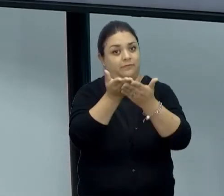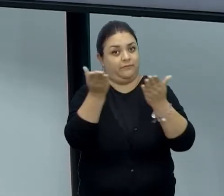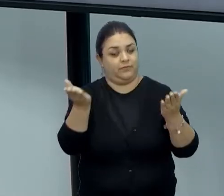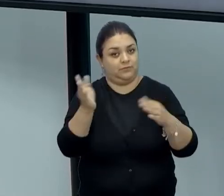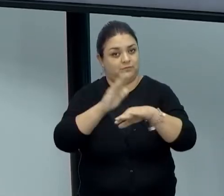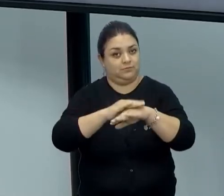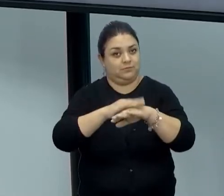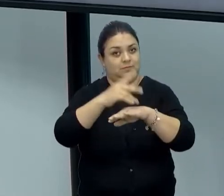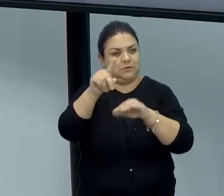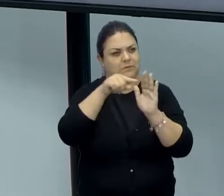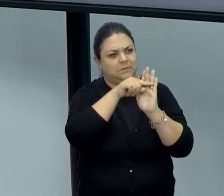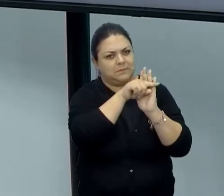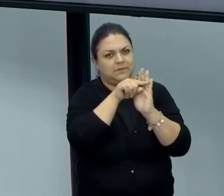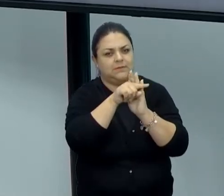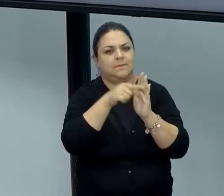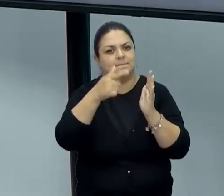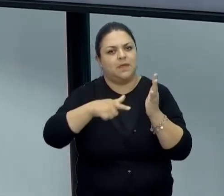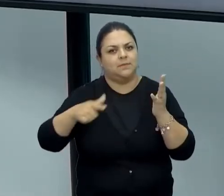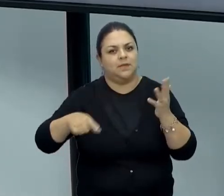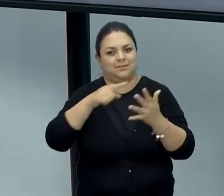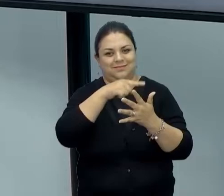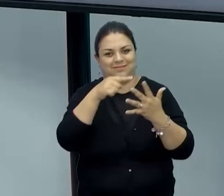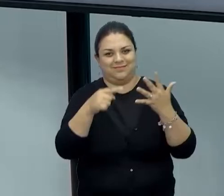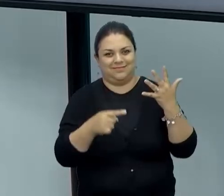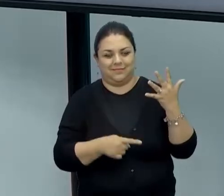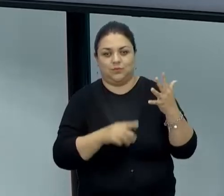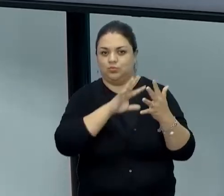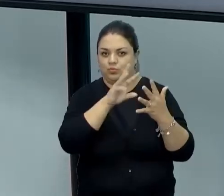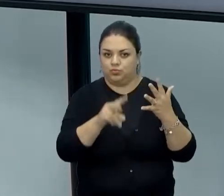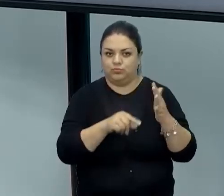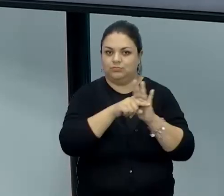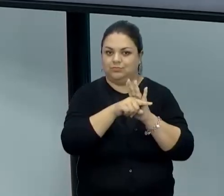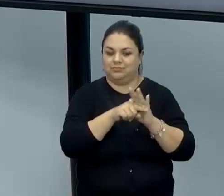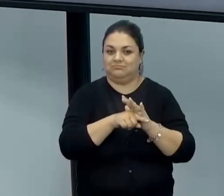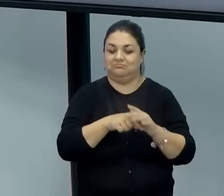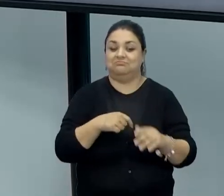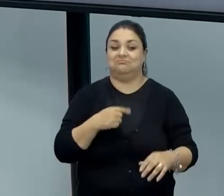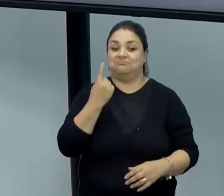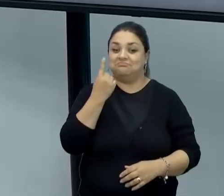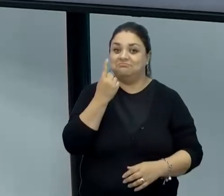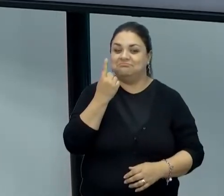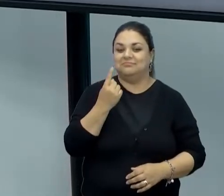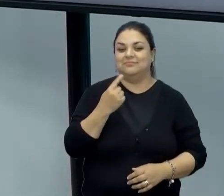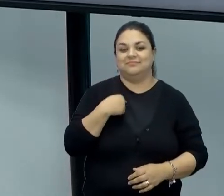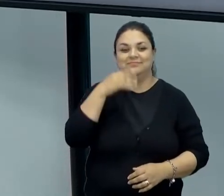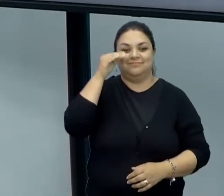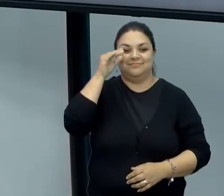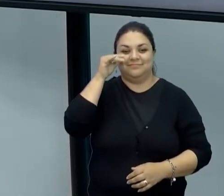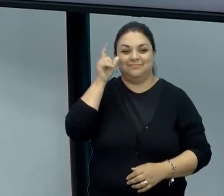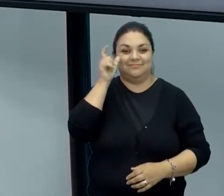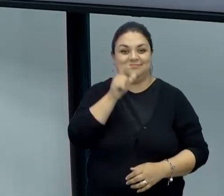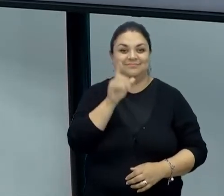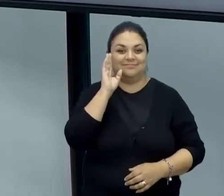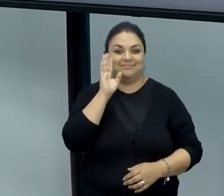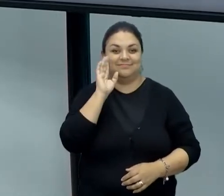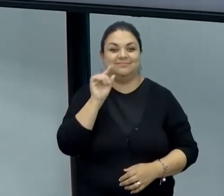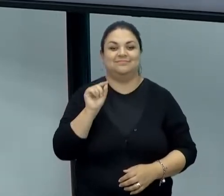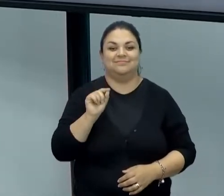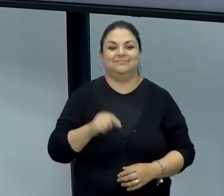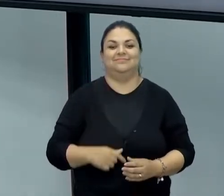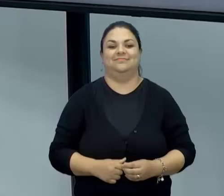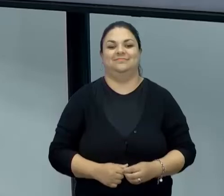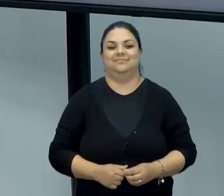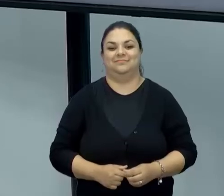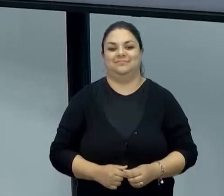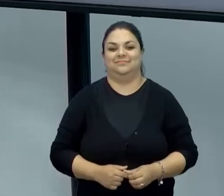estarem investigando os outros, né? Uma curiosidade que eu achei muito interessante e muito legal é se